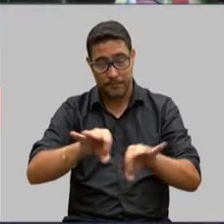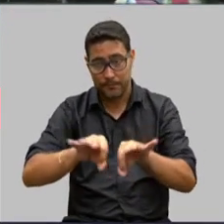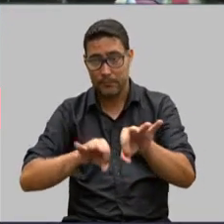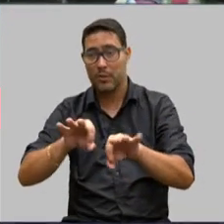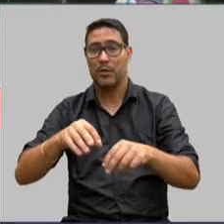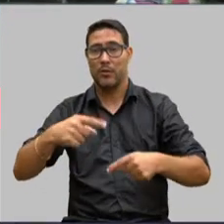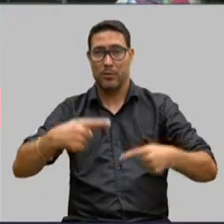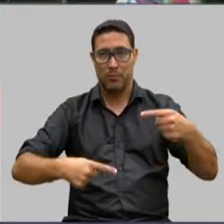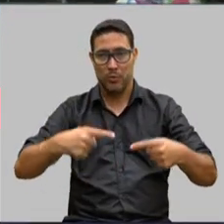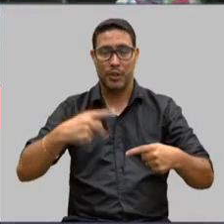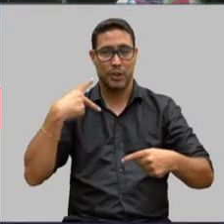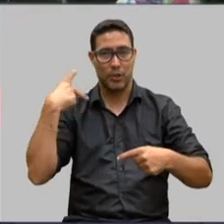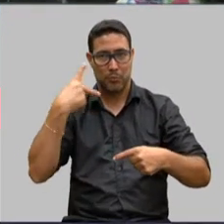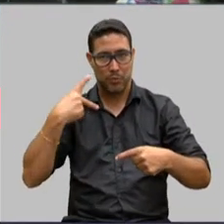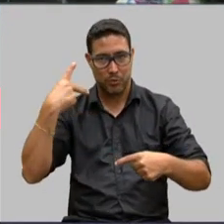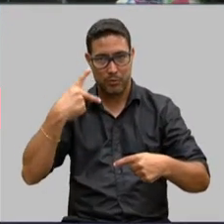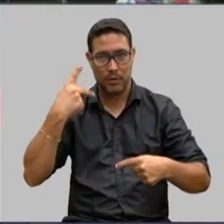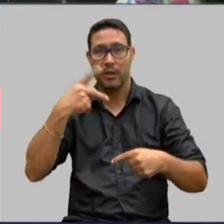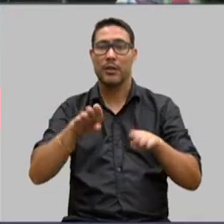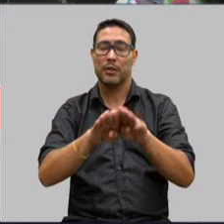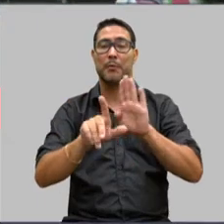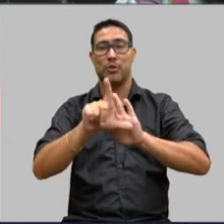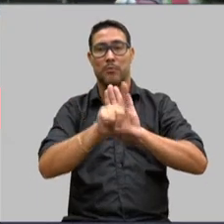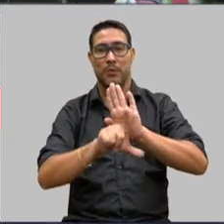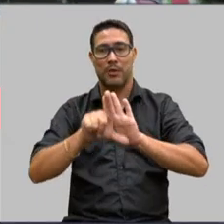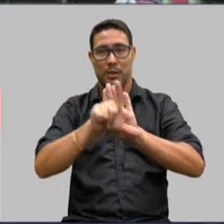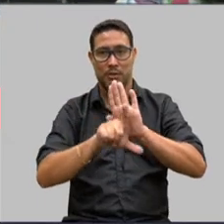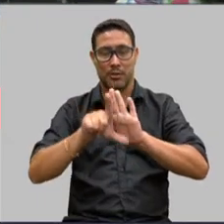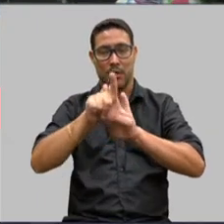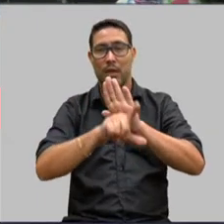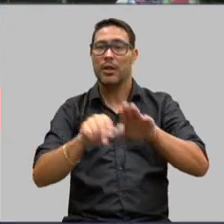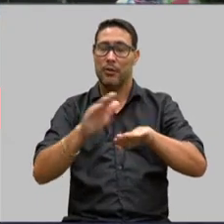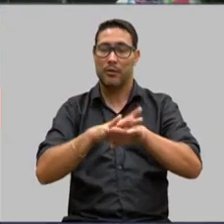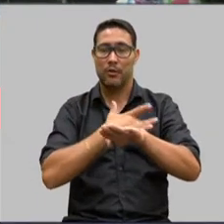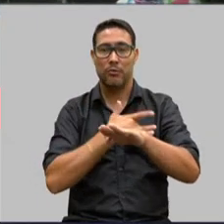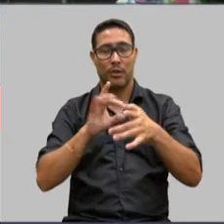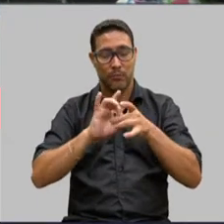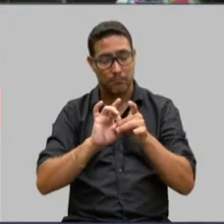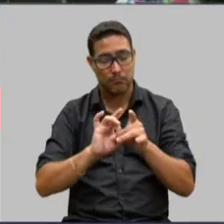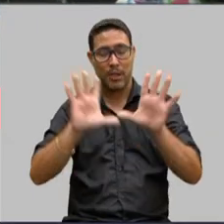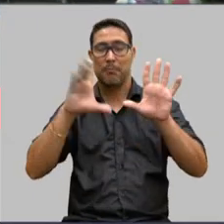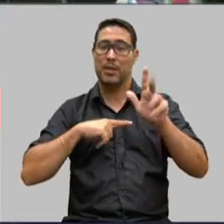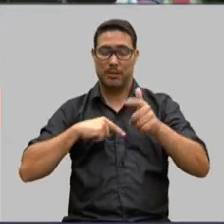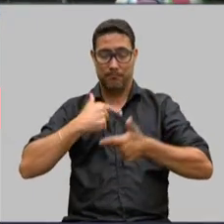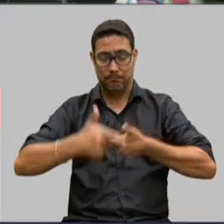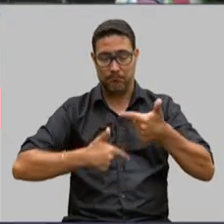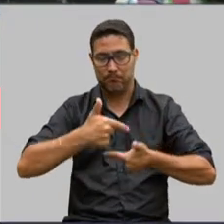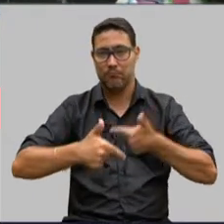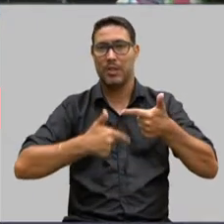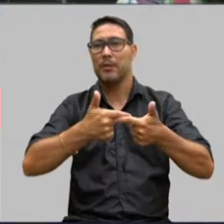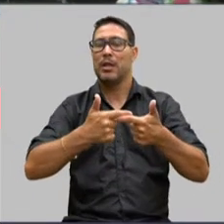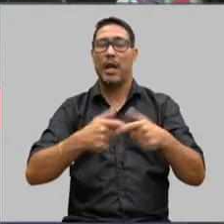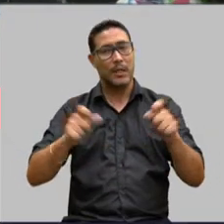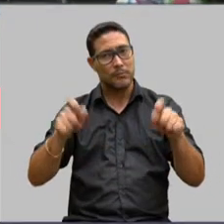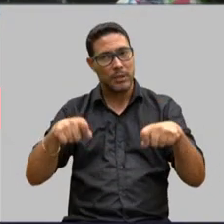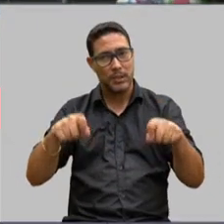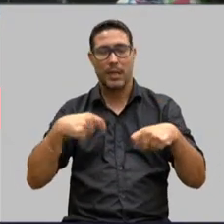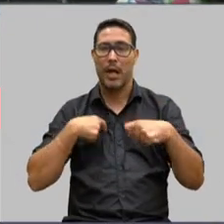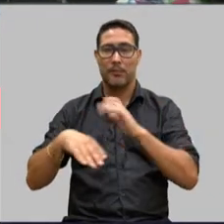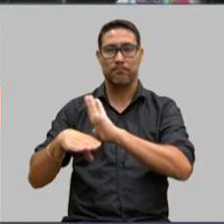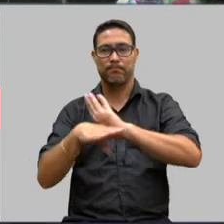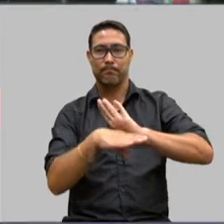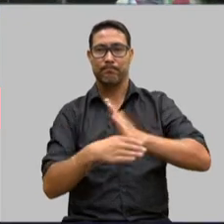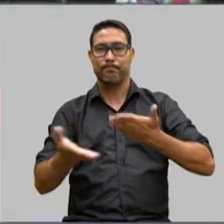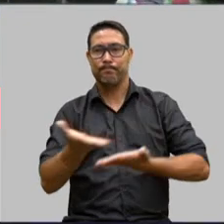públicas e, sobretudo, de uma legislação que nos permita atuar de uma maneira efetiva, de forma a garantir esse